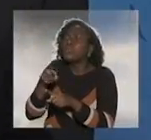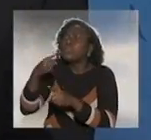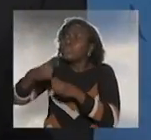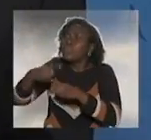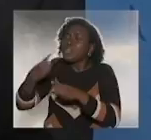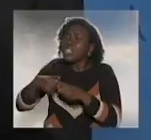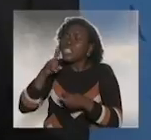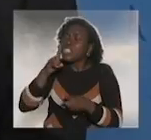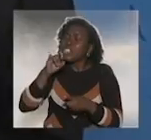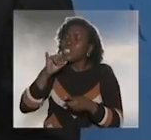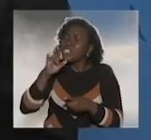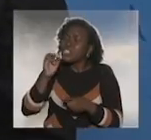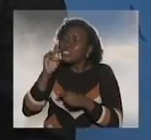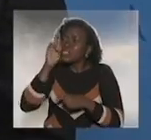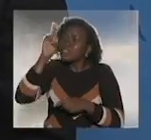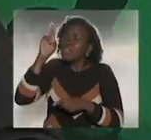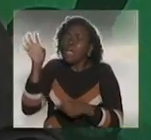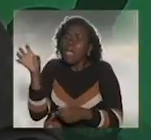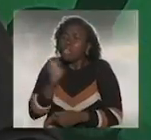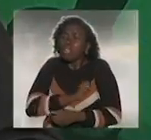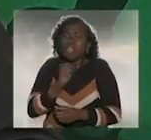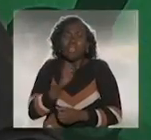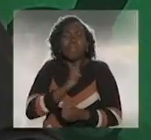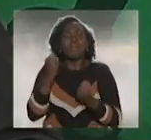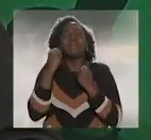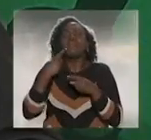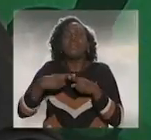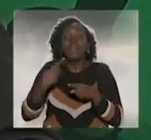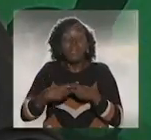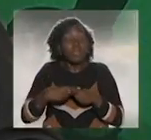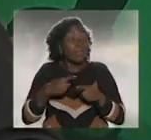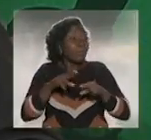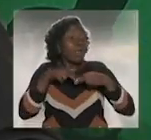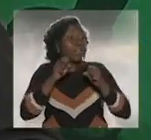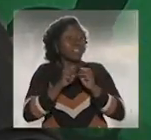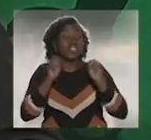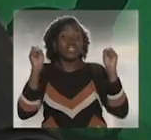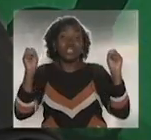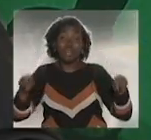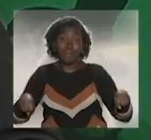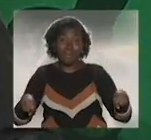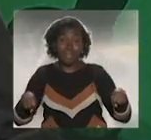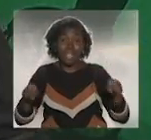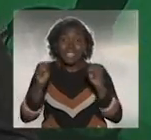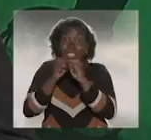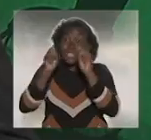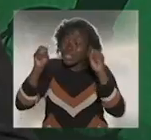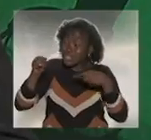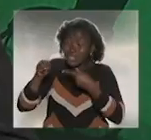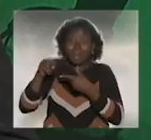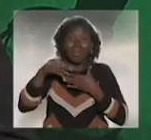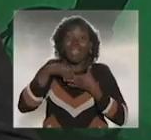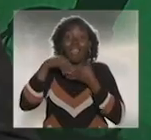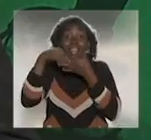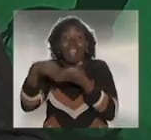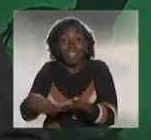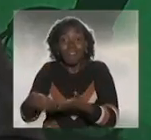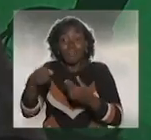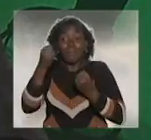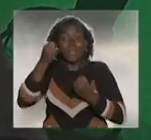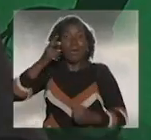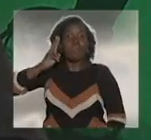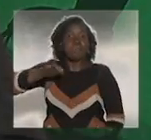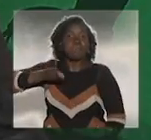que o dirigente adora o poder? Adora o poder por conta do sistema. O sistema leva o dirigente a se